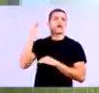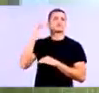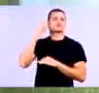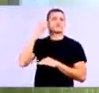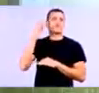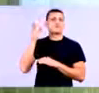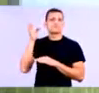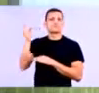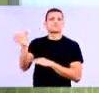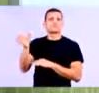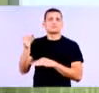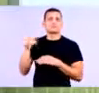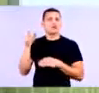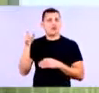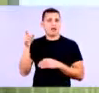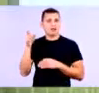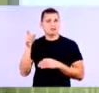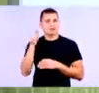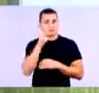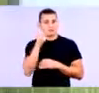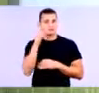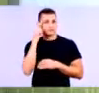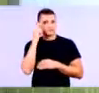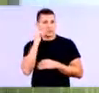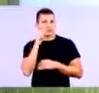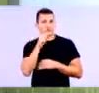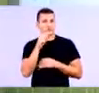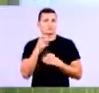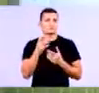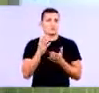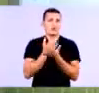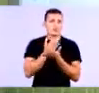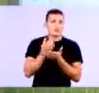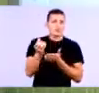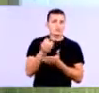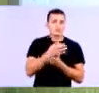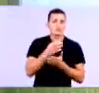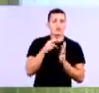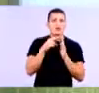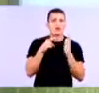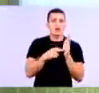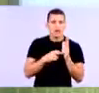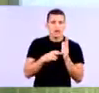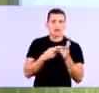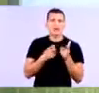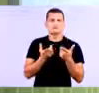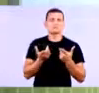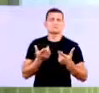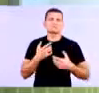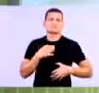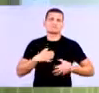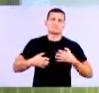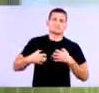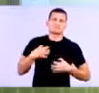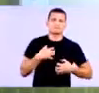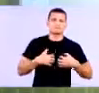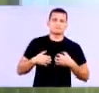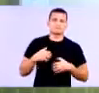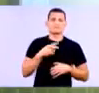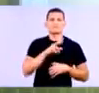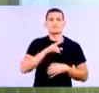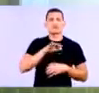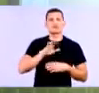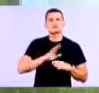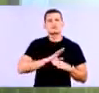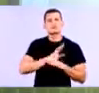E, de repente, aquele chefe imediato, ele define alguma nova regra. Ele, não muito satisfeito, ele vai diretamente lá